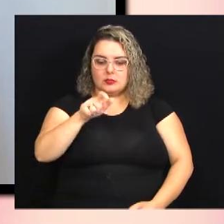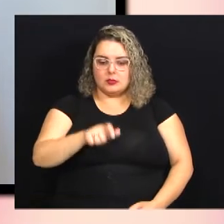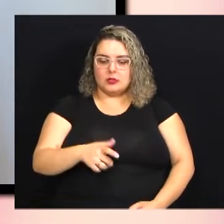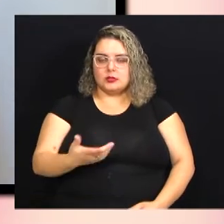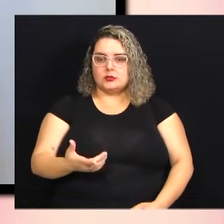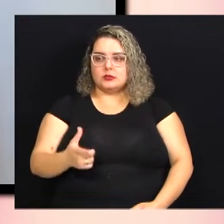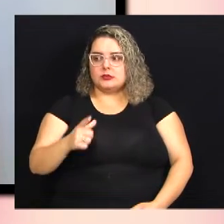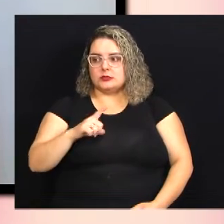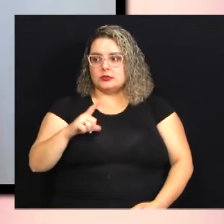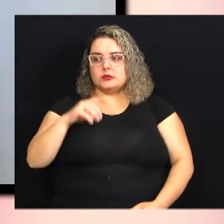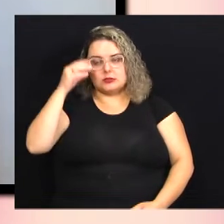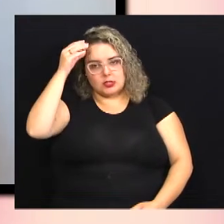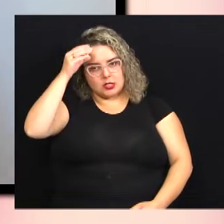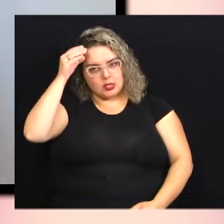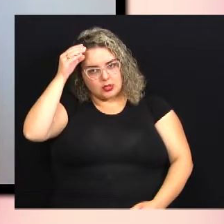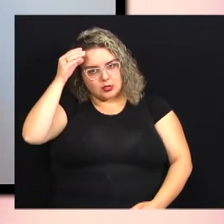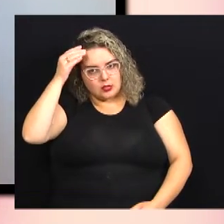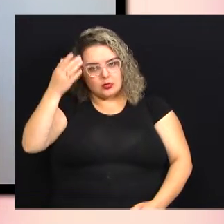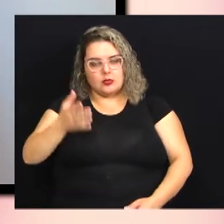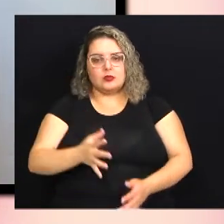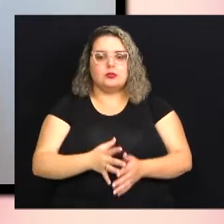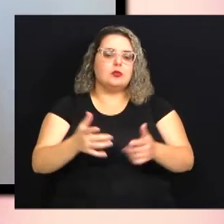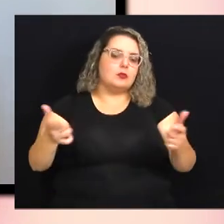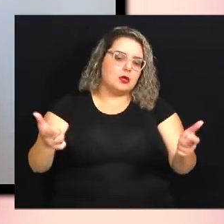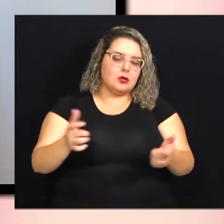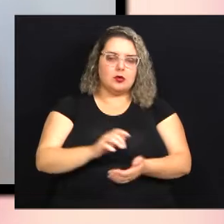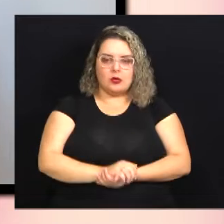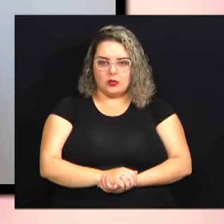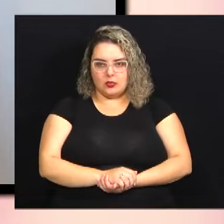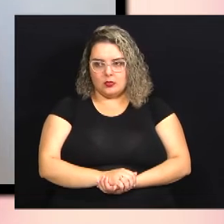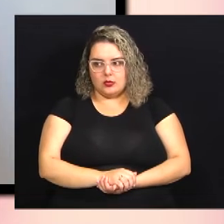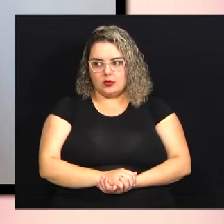tem um nível cognitivo maior.